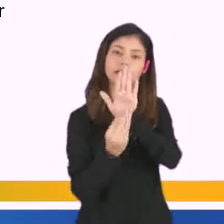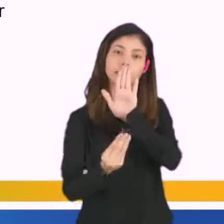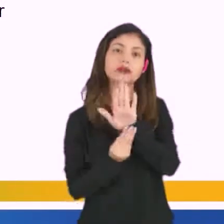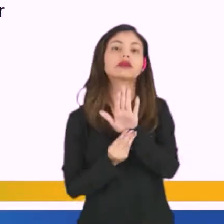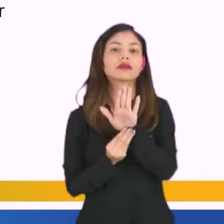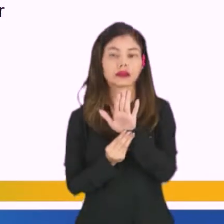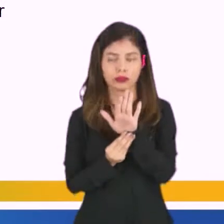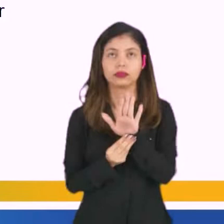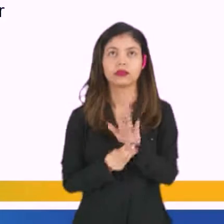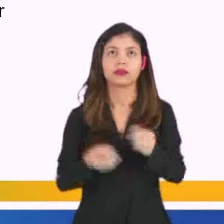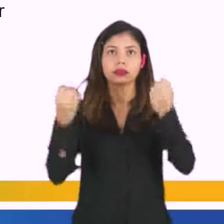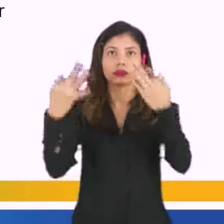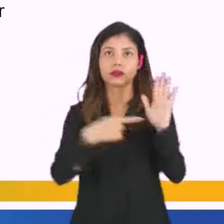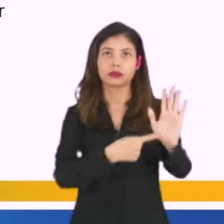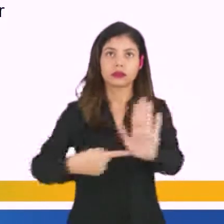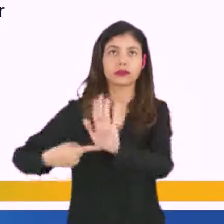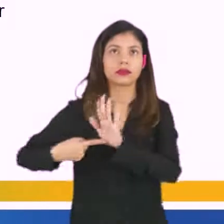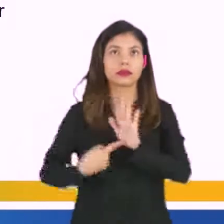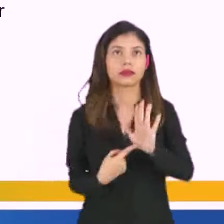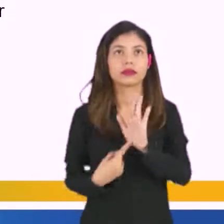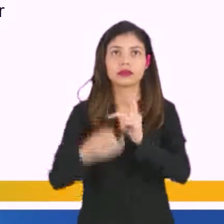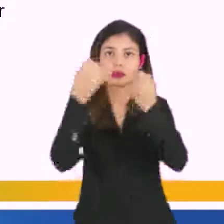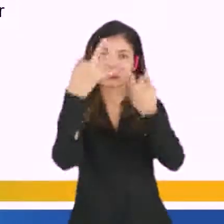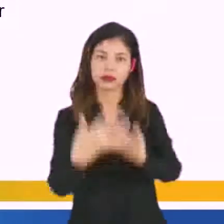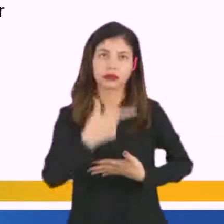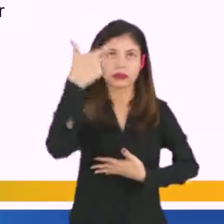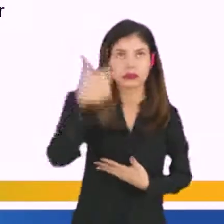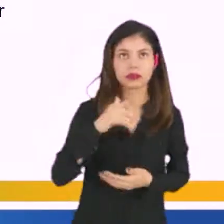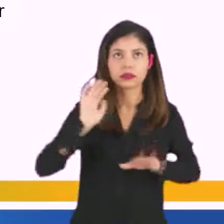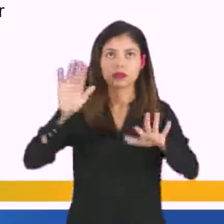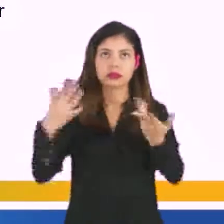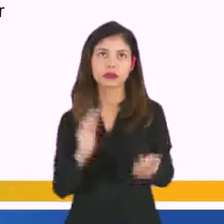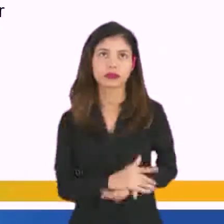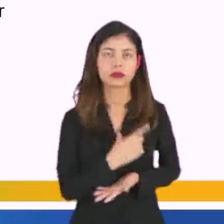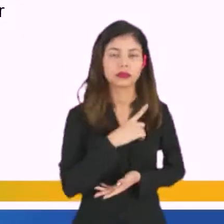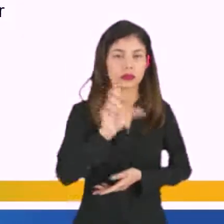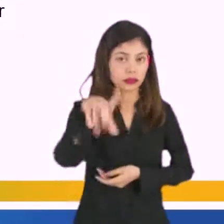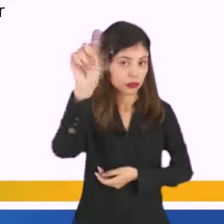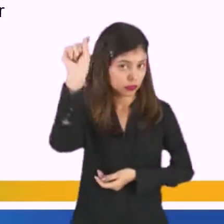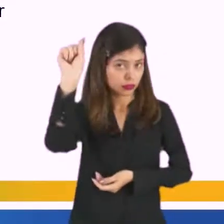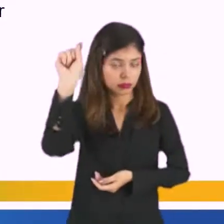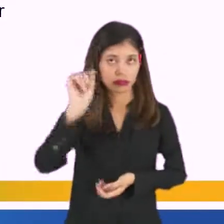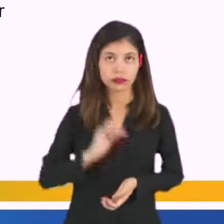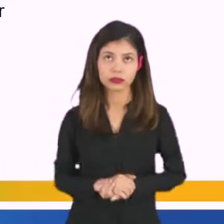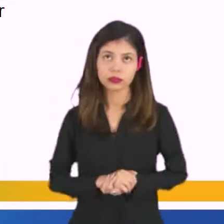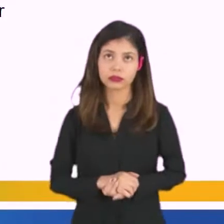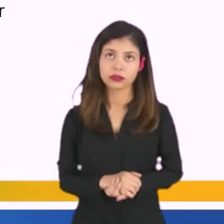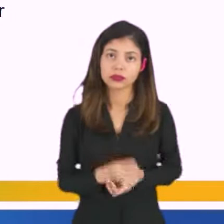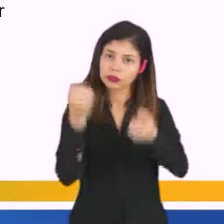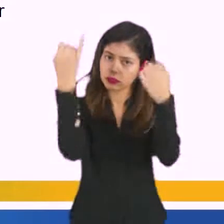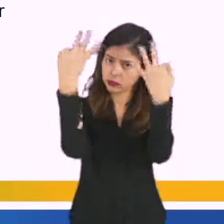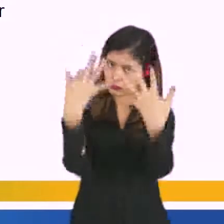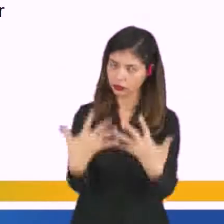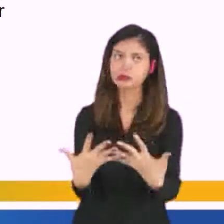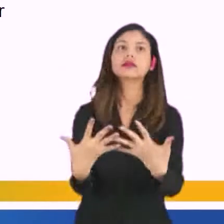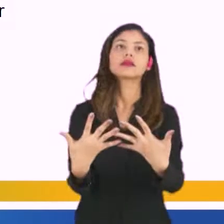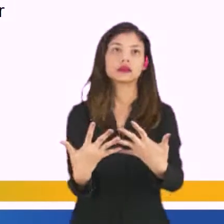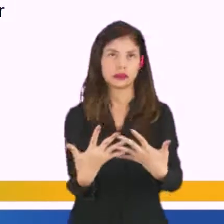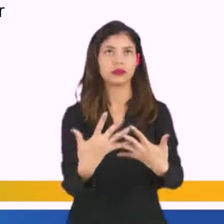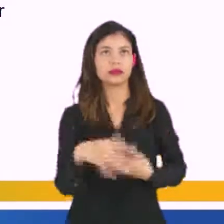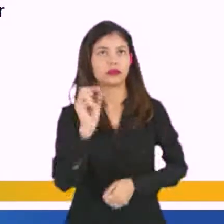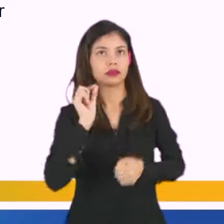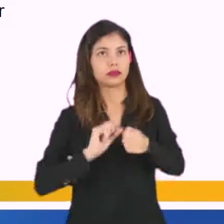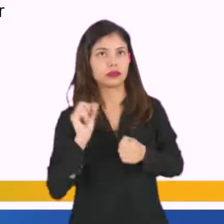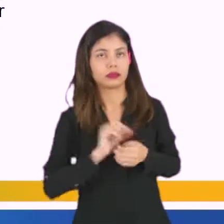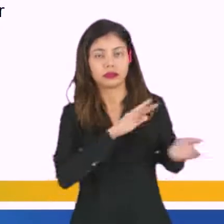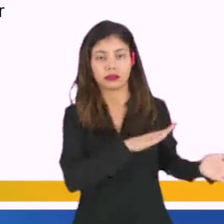o nome dado a um recurso argumentativo, segundo o qual, ao tomarmos nossas escolhas, as